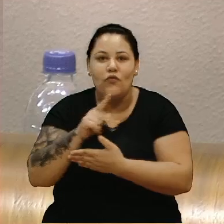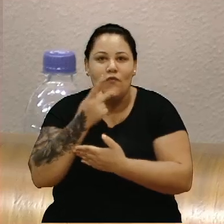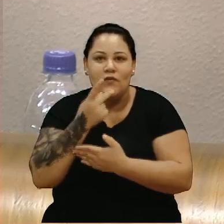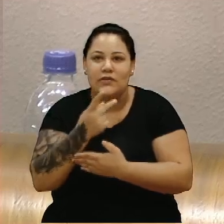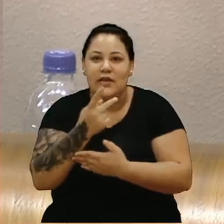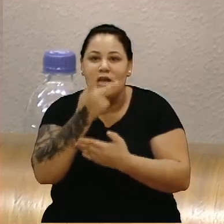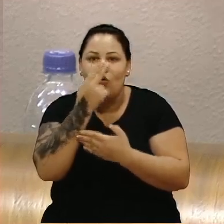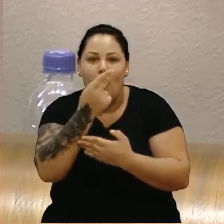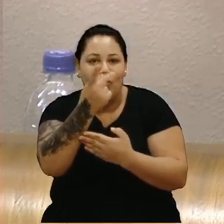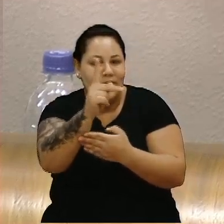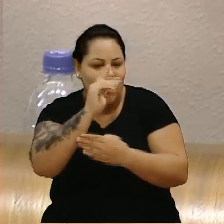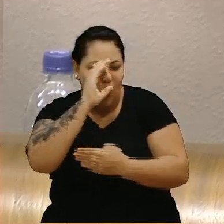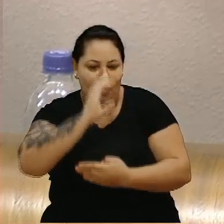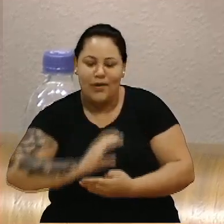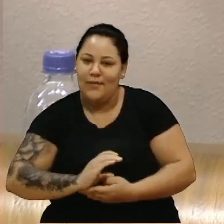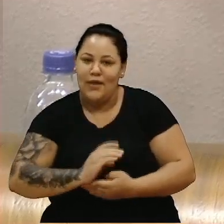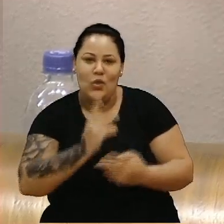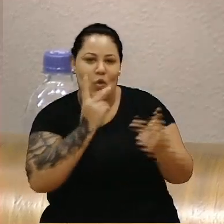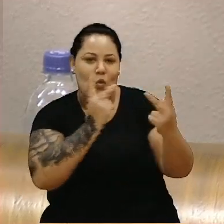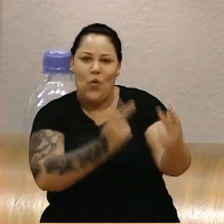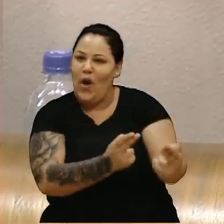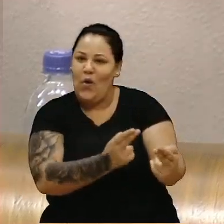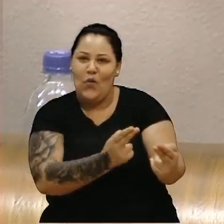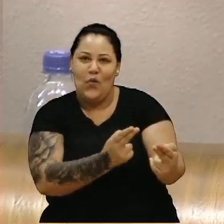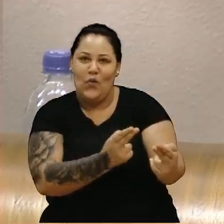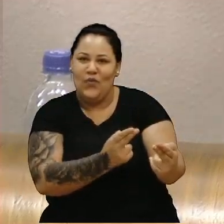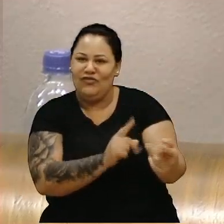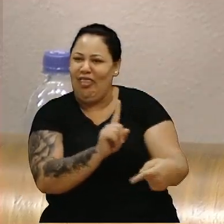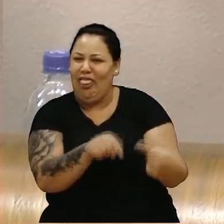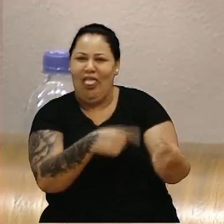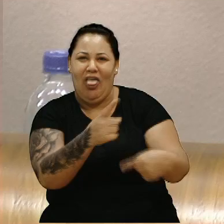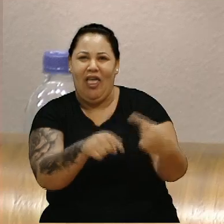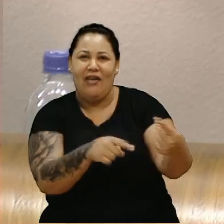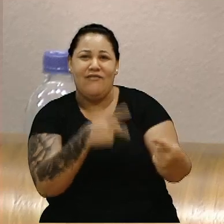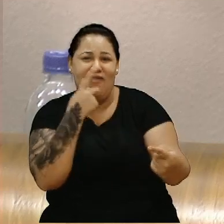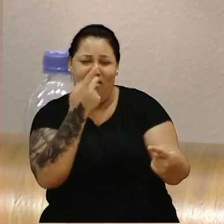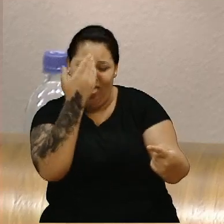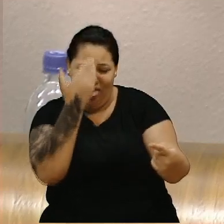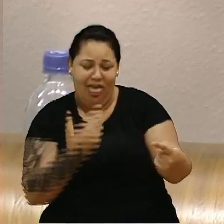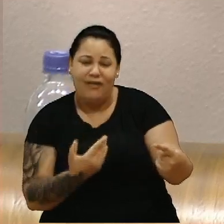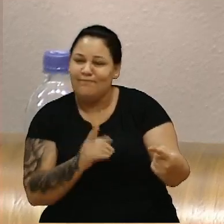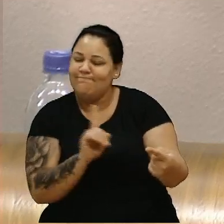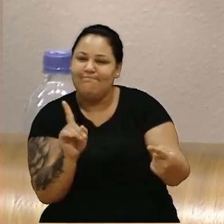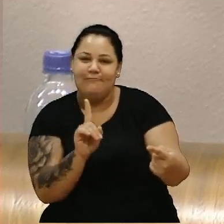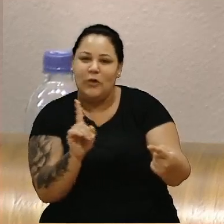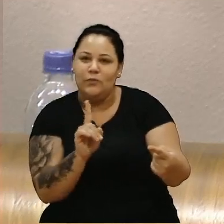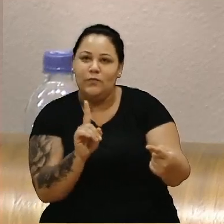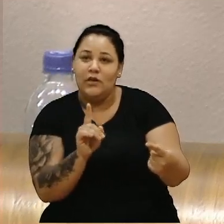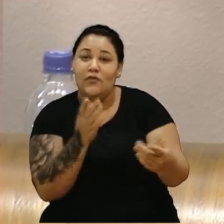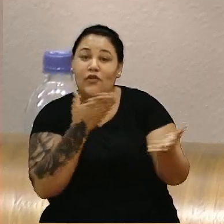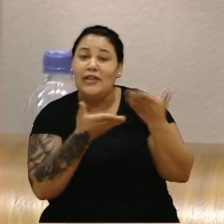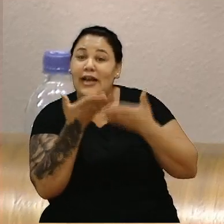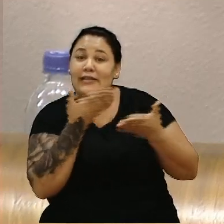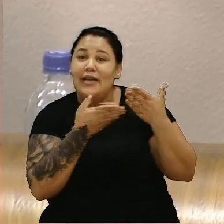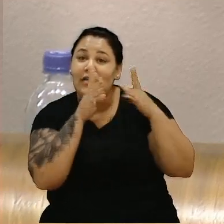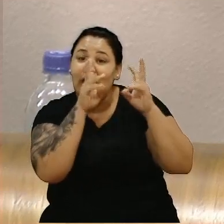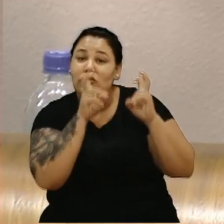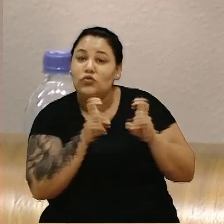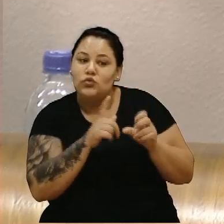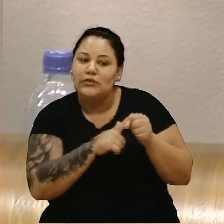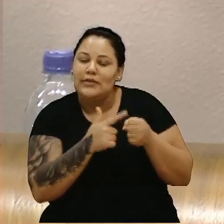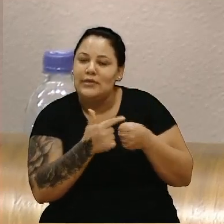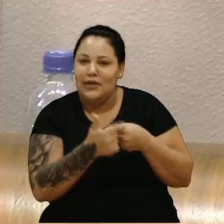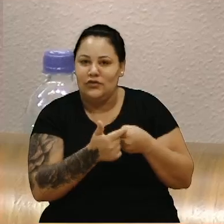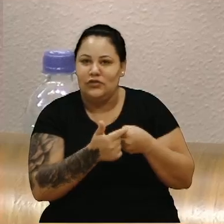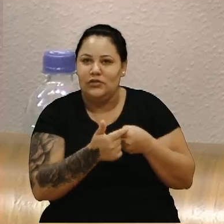postura lamentável que a sua, de pessoalizar o debate e falar sobre o senhor, porque eu acredito que não seja isso. Vou tratar sobre os temas da cidade, e